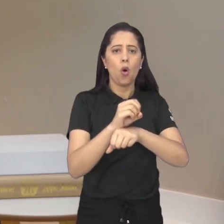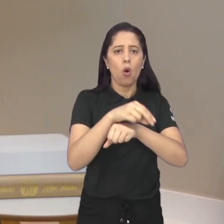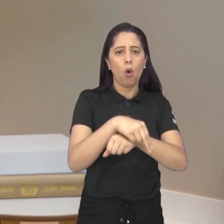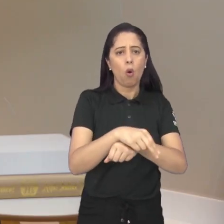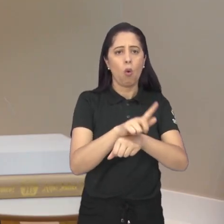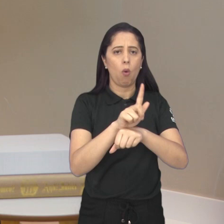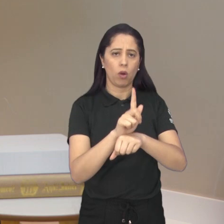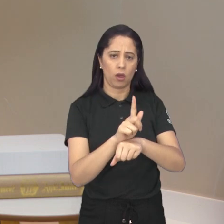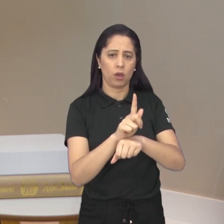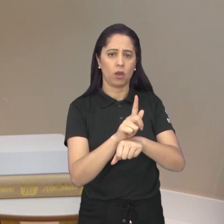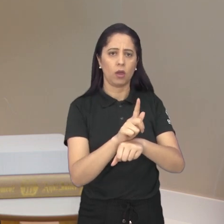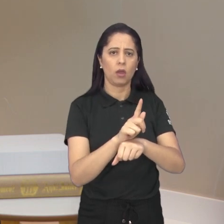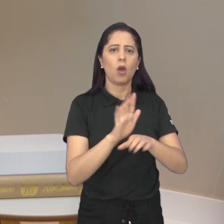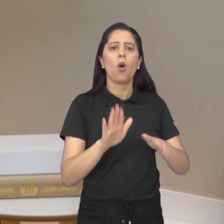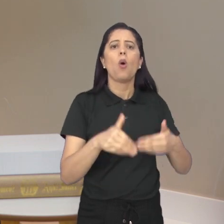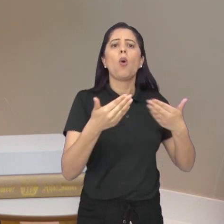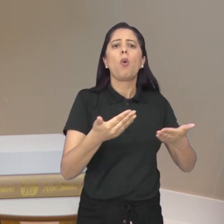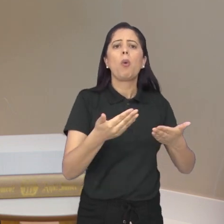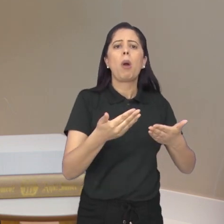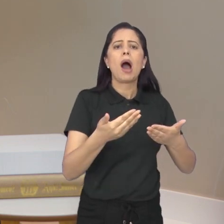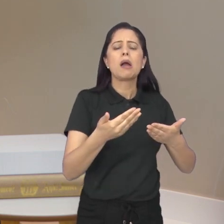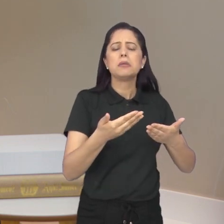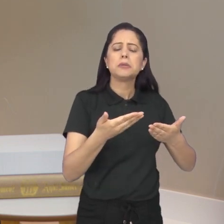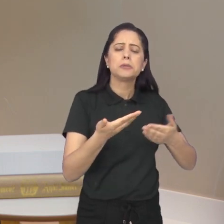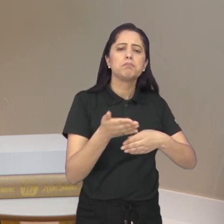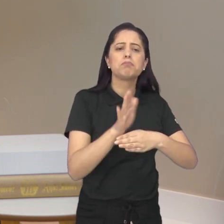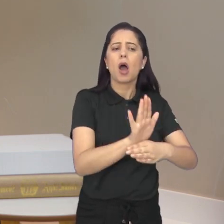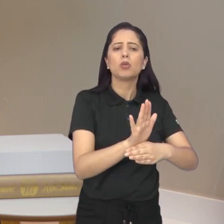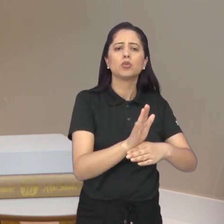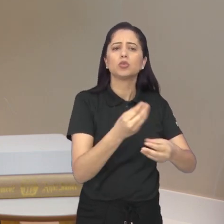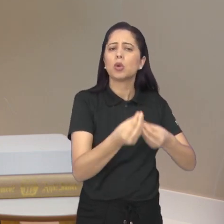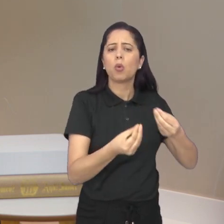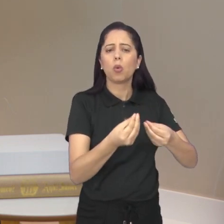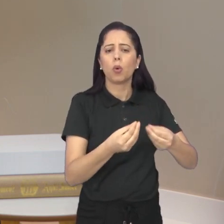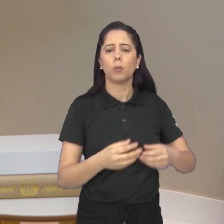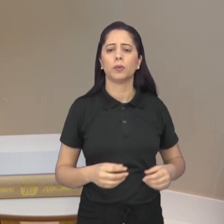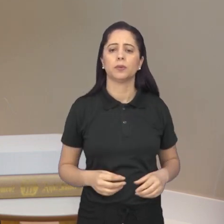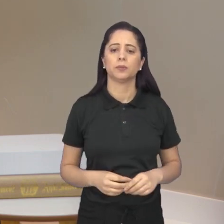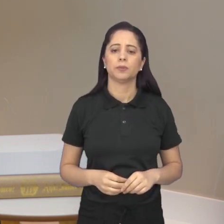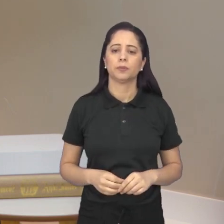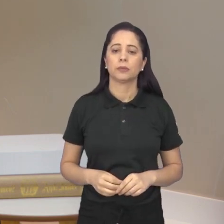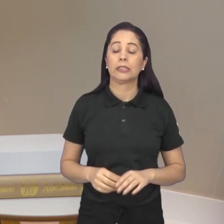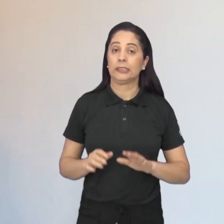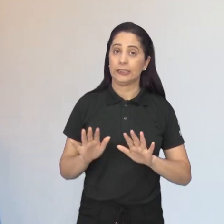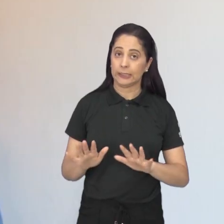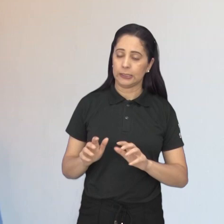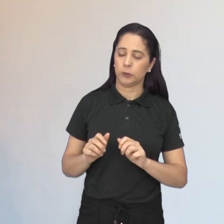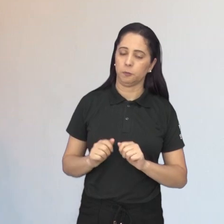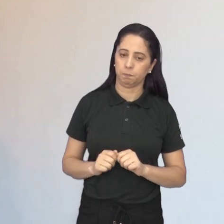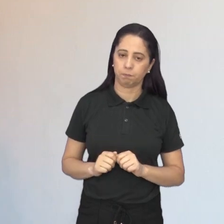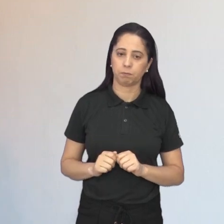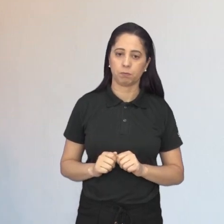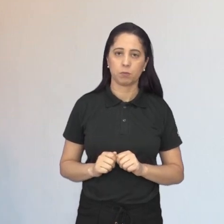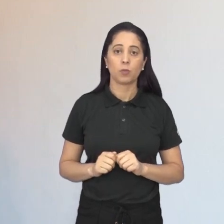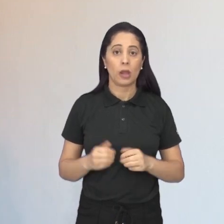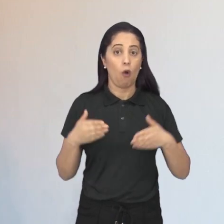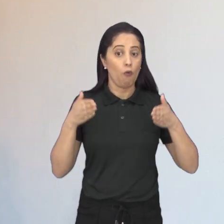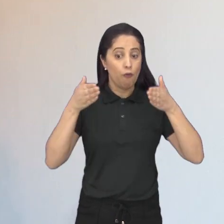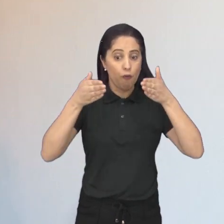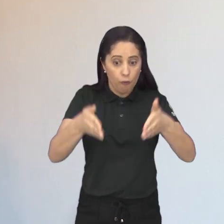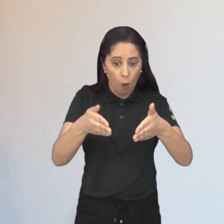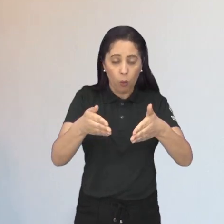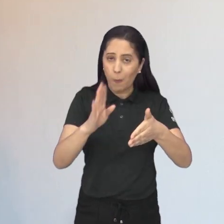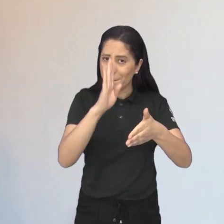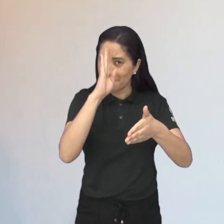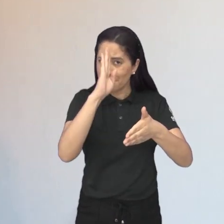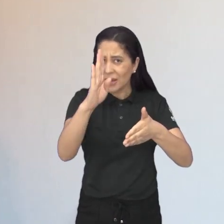Quais os serviços são oferecidos para os pacientes e os familiares das pessoas com câncer? Então, Gisele, o nosso